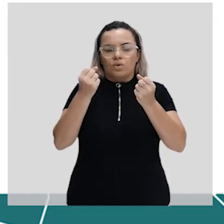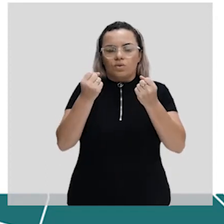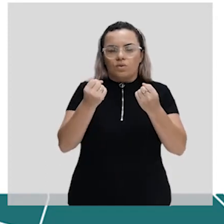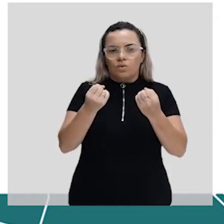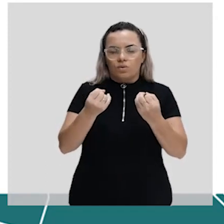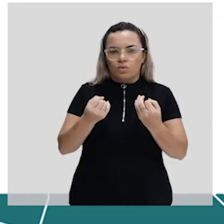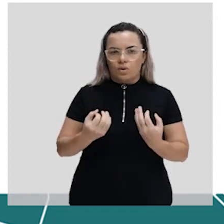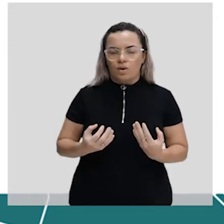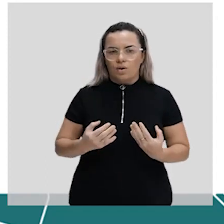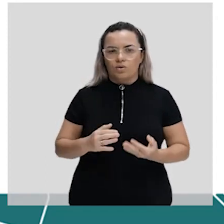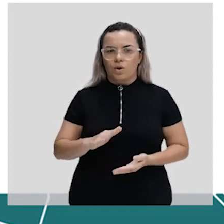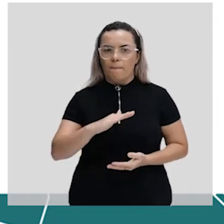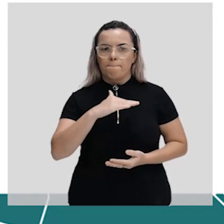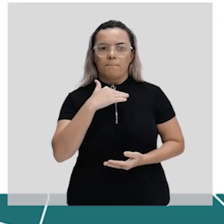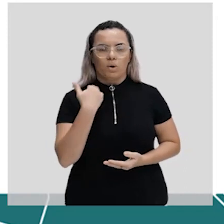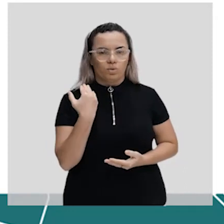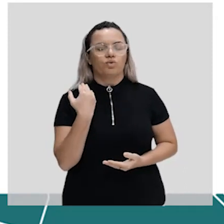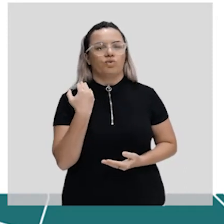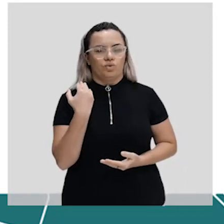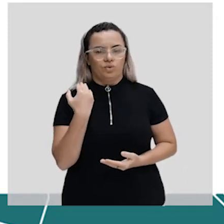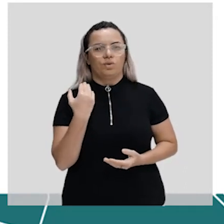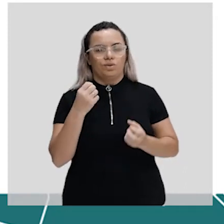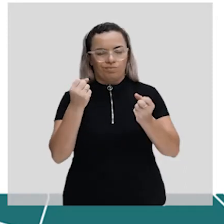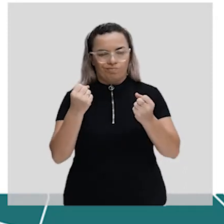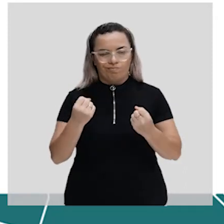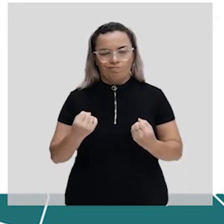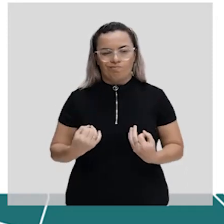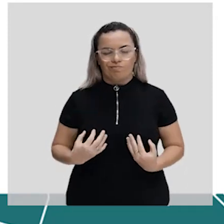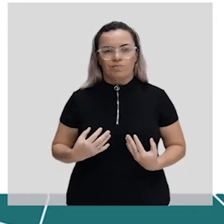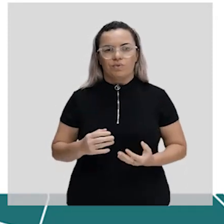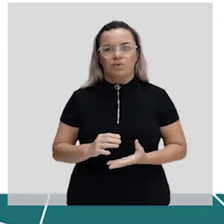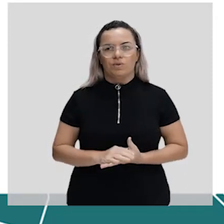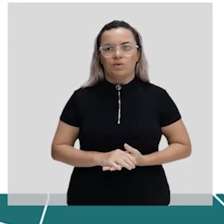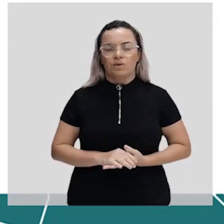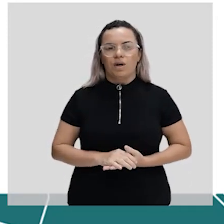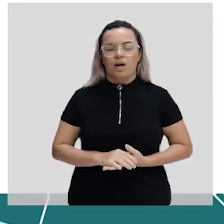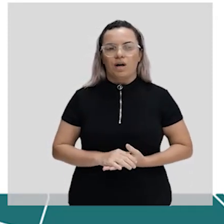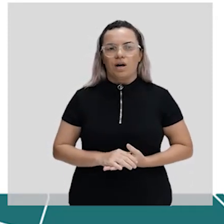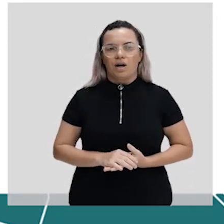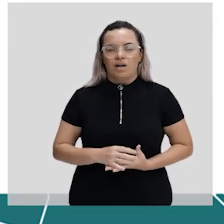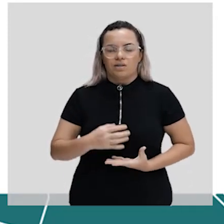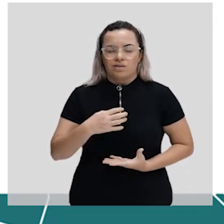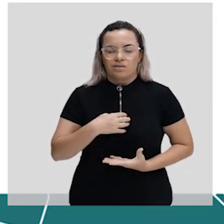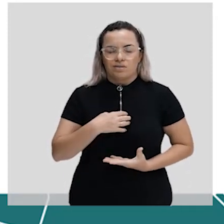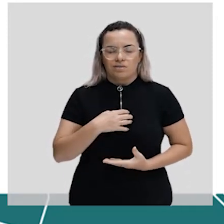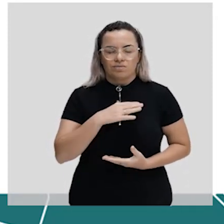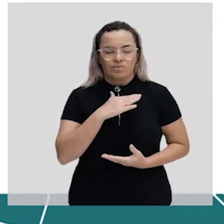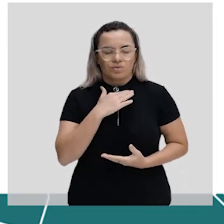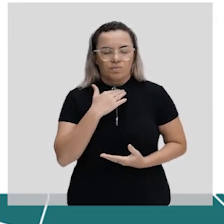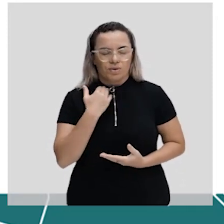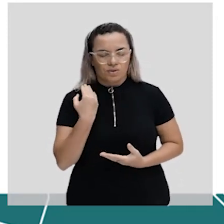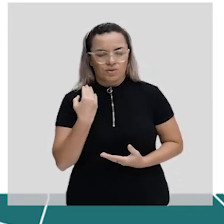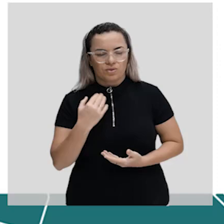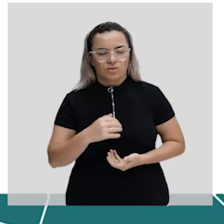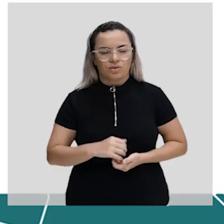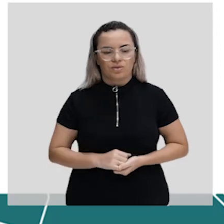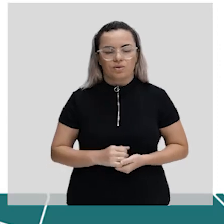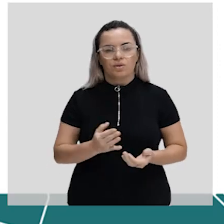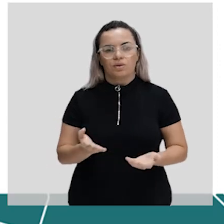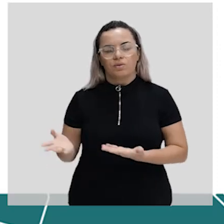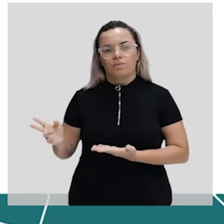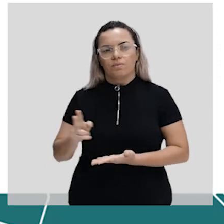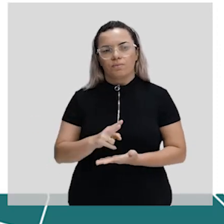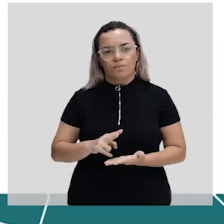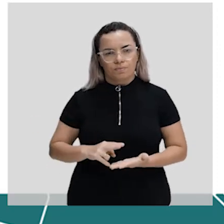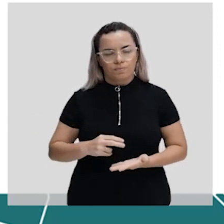fúnebre, morte, tá? Um clima assim, ó. Falei de morte, lembra? Nesses silêncios solitários graves,